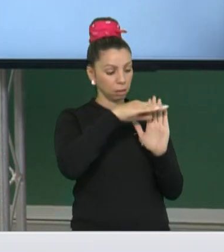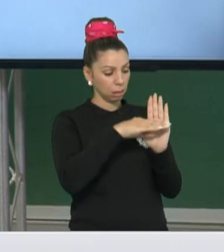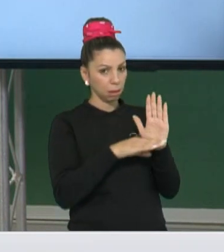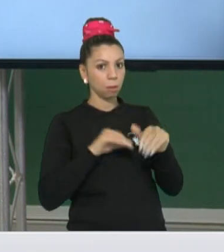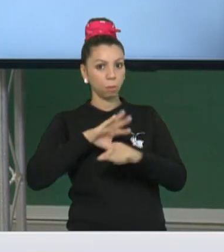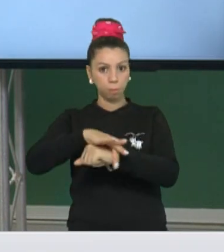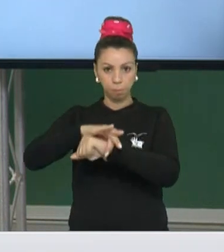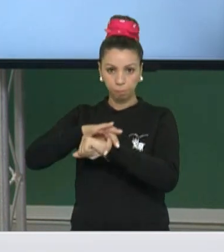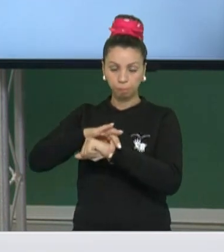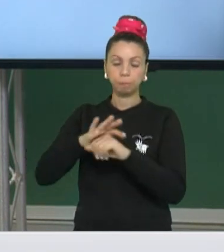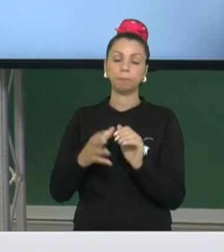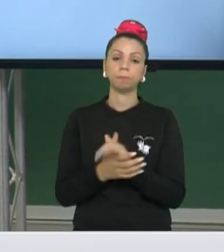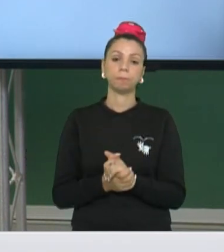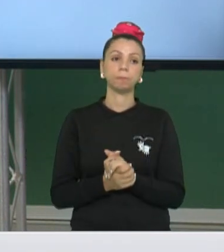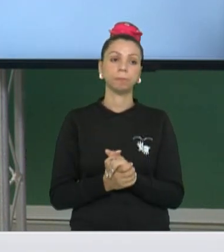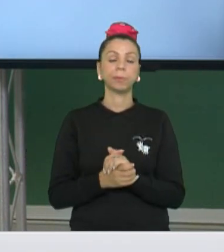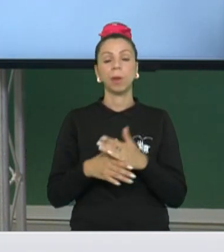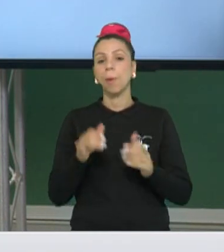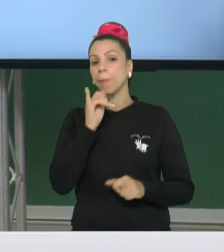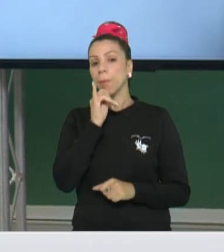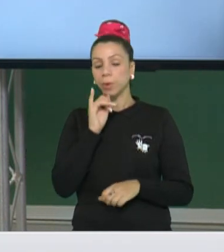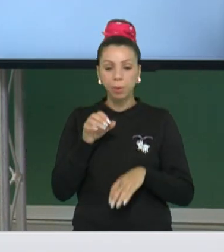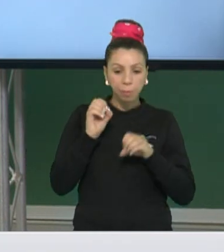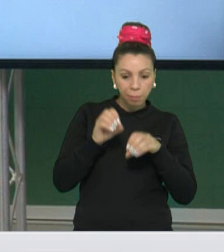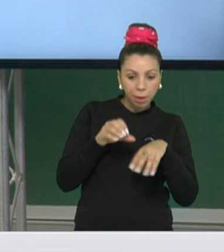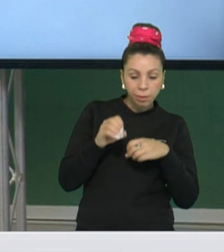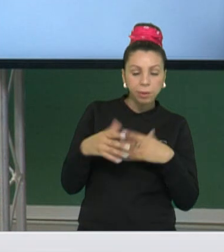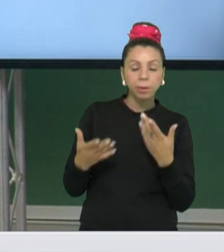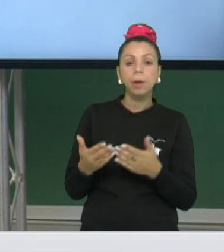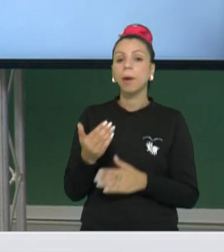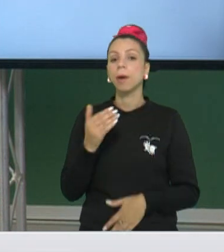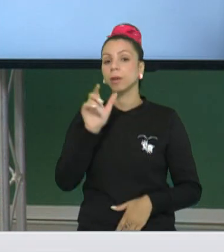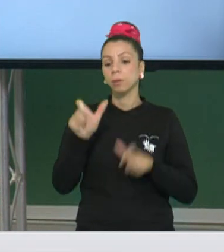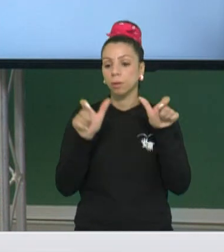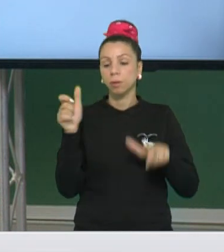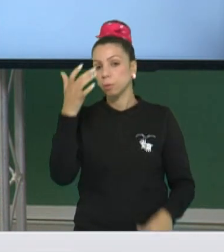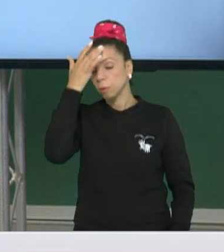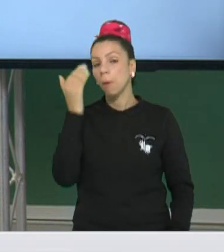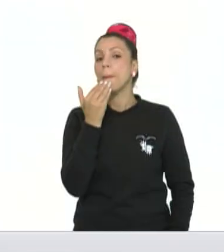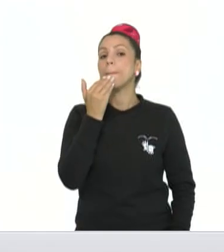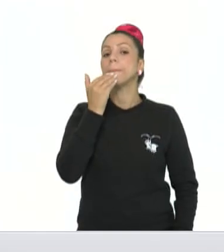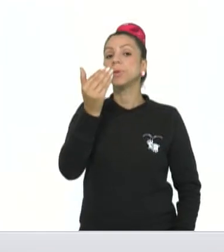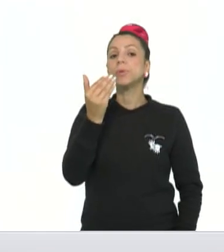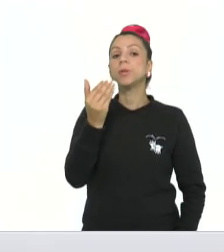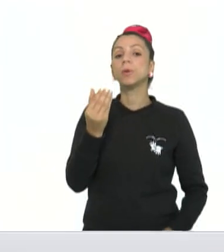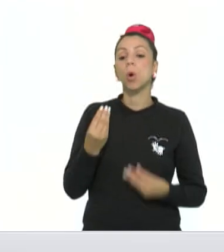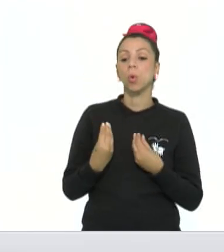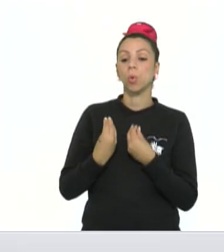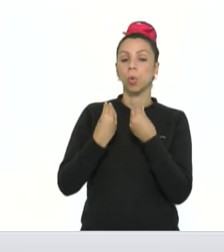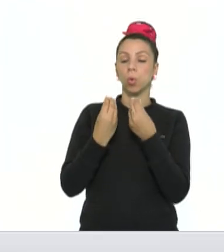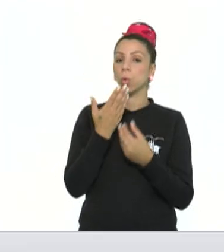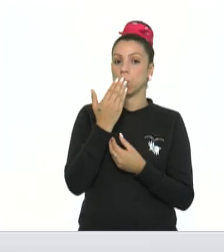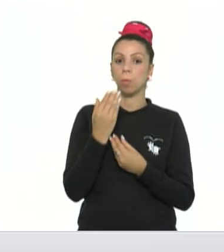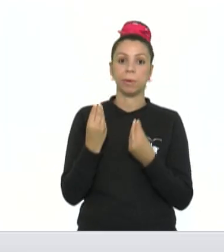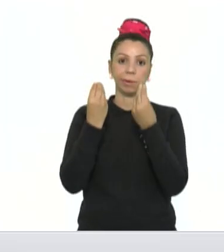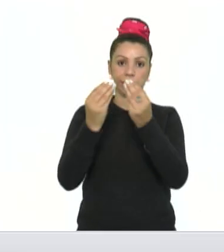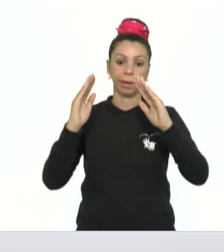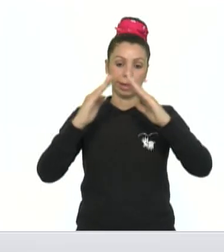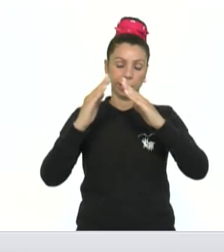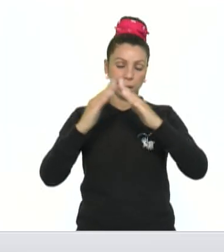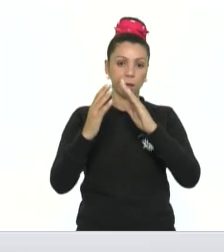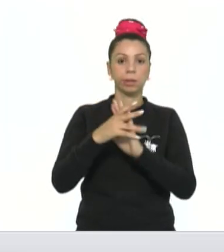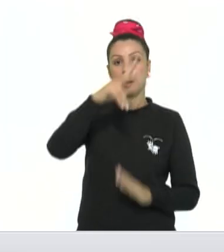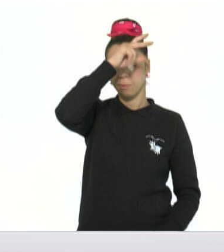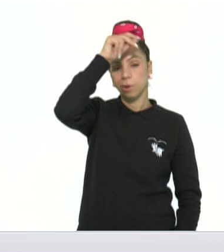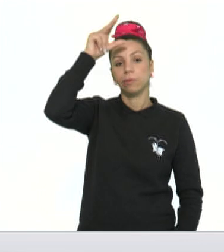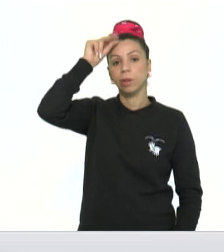segurança. Para orientar as pessoas que estão pedindo delivery de comida, a Prefeitura de Curitiba separou